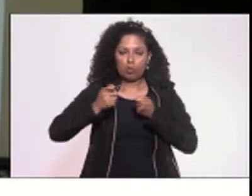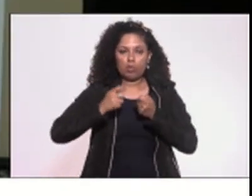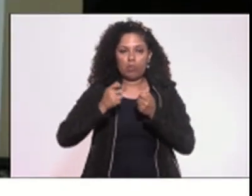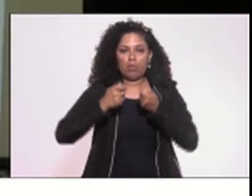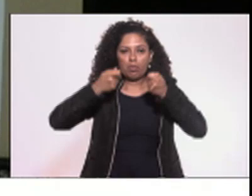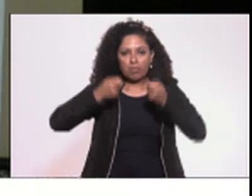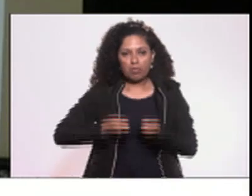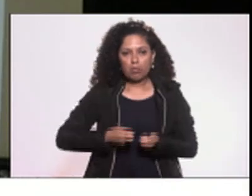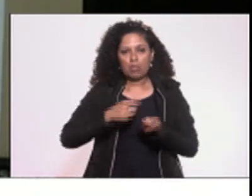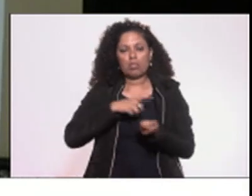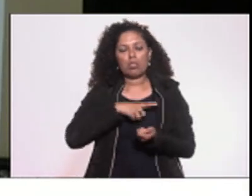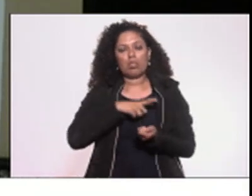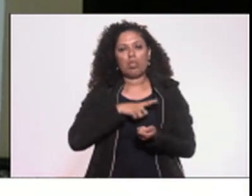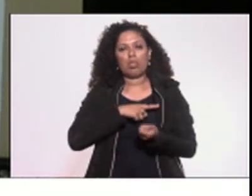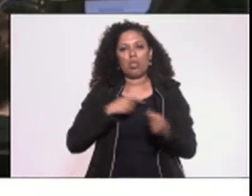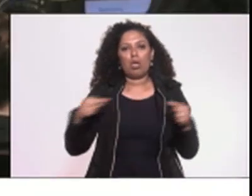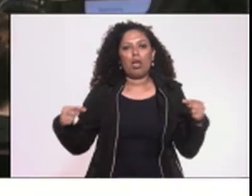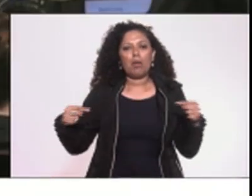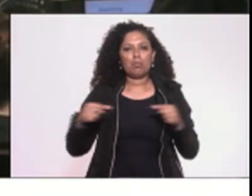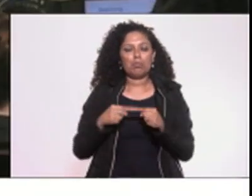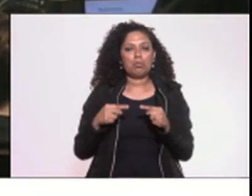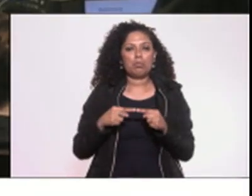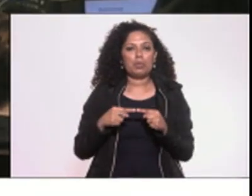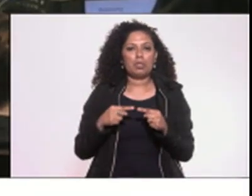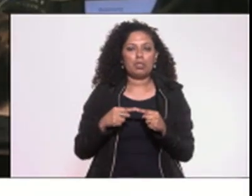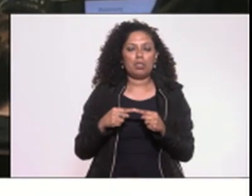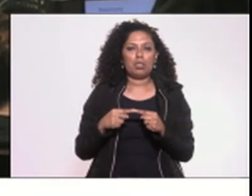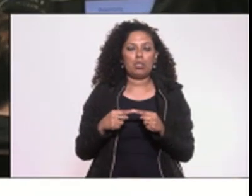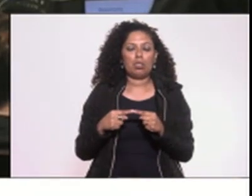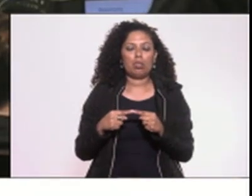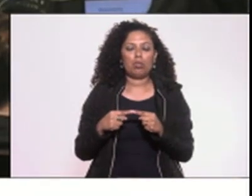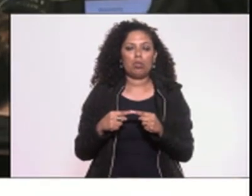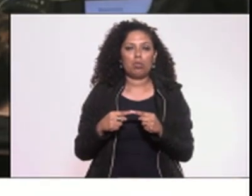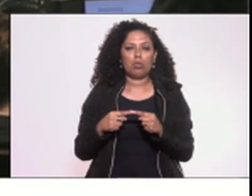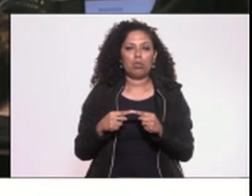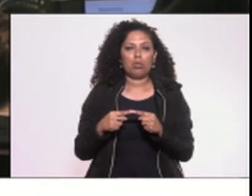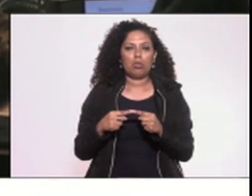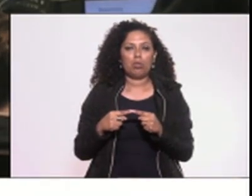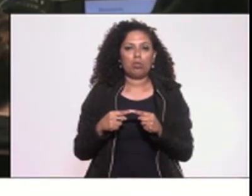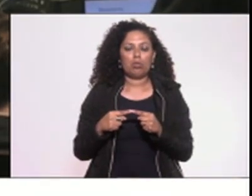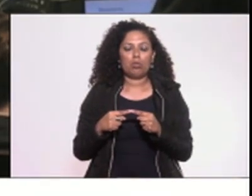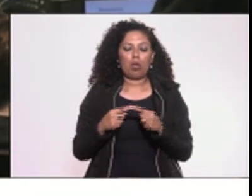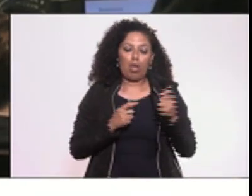fortaleça através do aquecimento